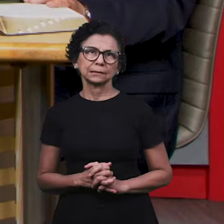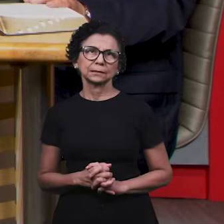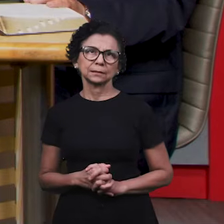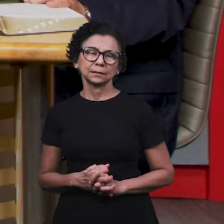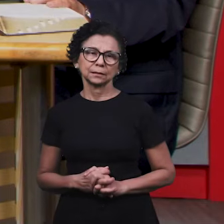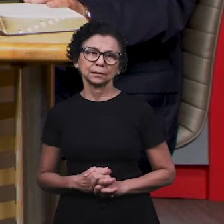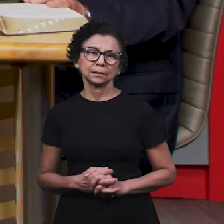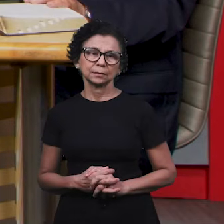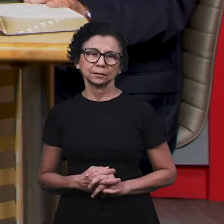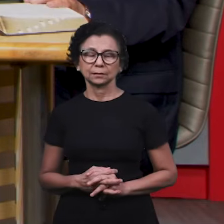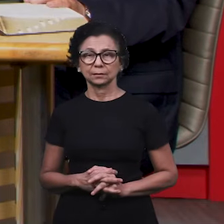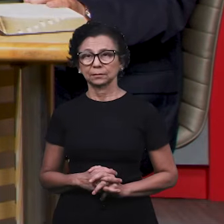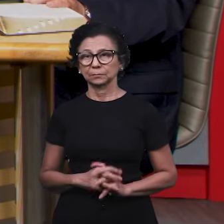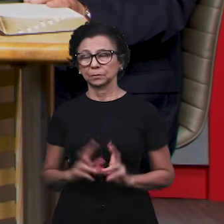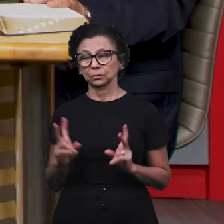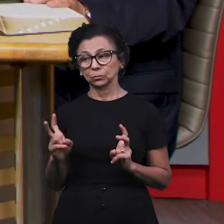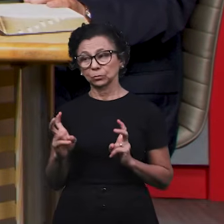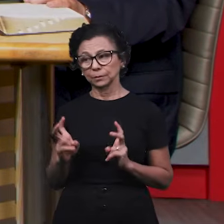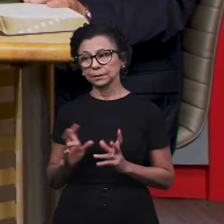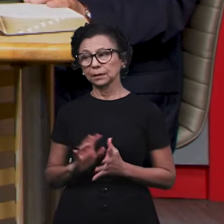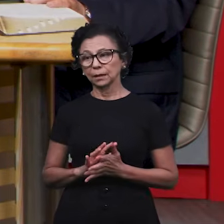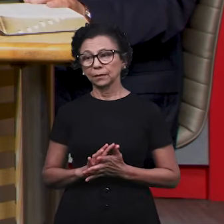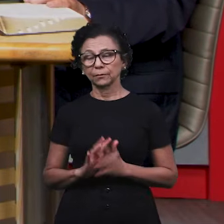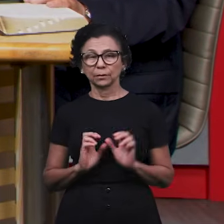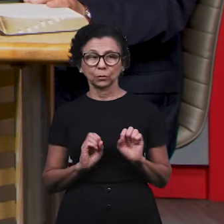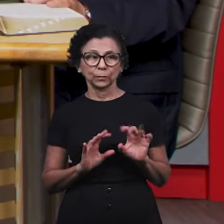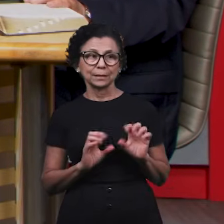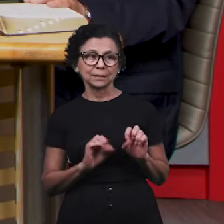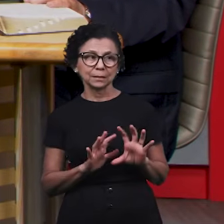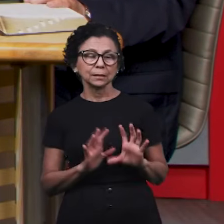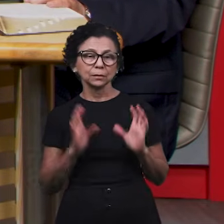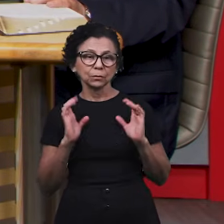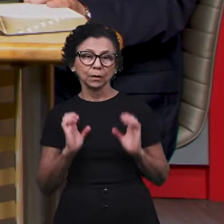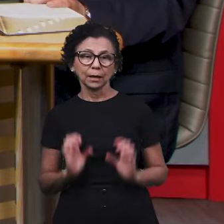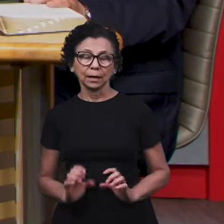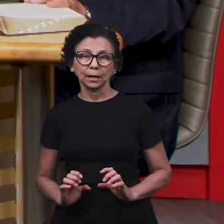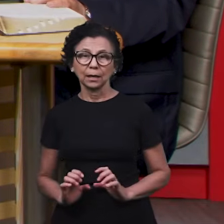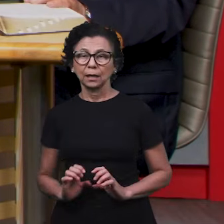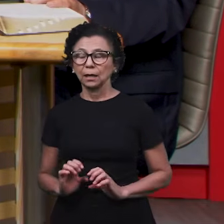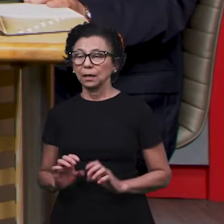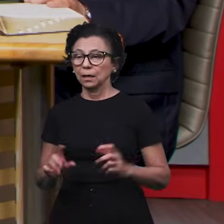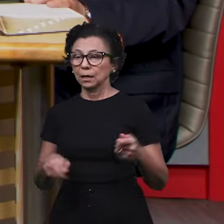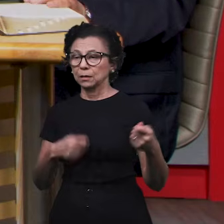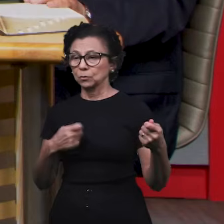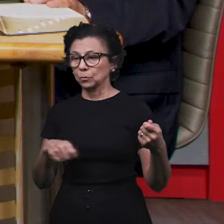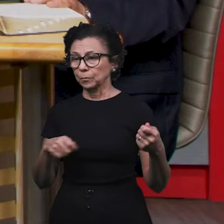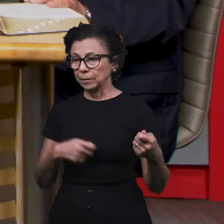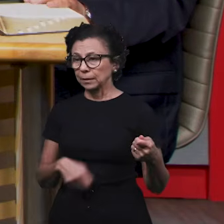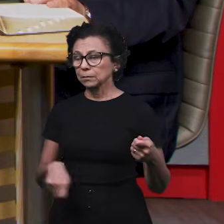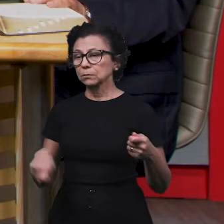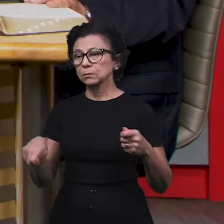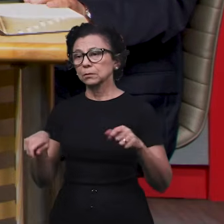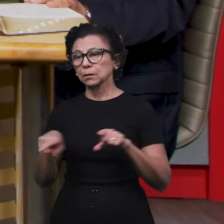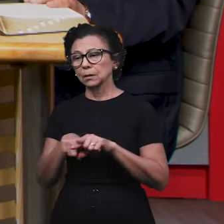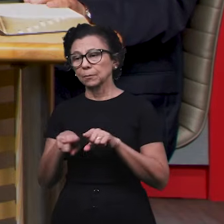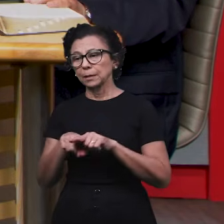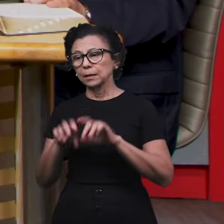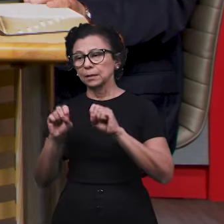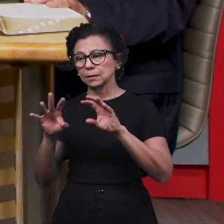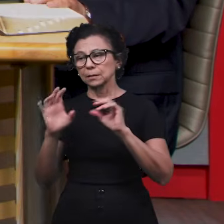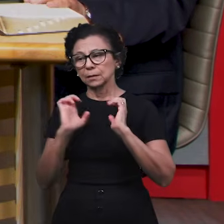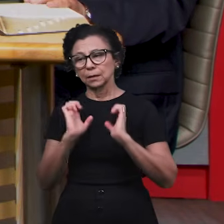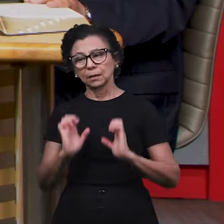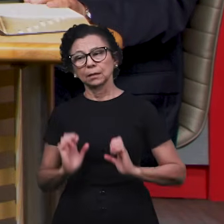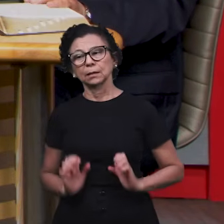até transmitida, né, no ensinamento. Quando se ensina um instrumento, se ensina a ética. Olha, de frente